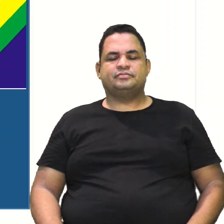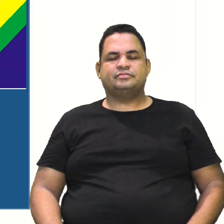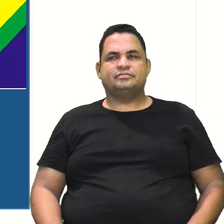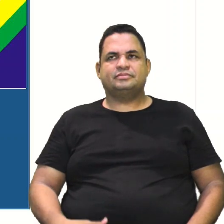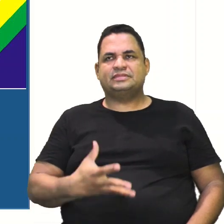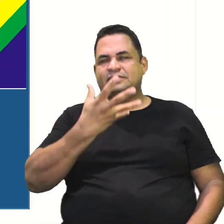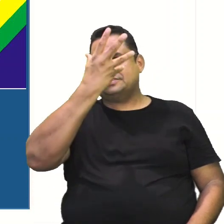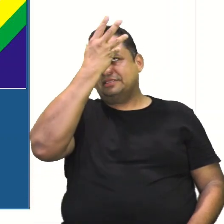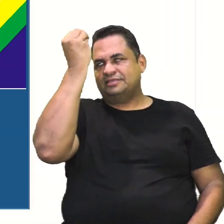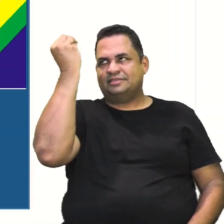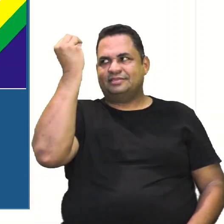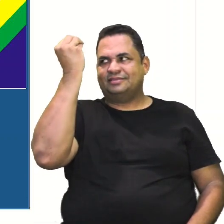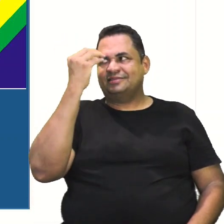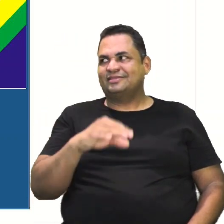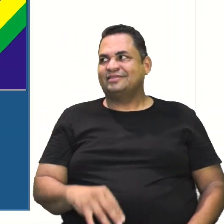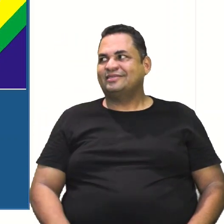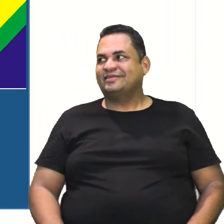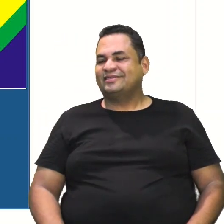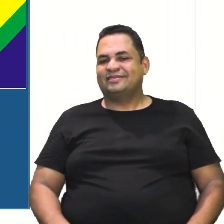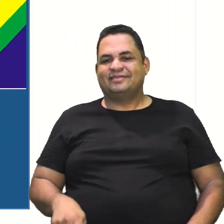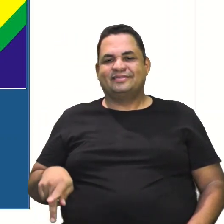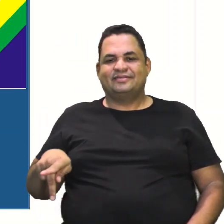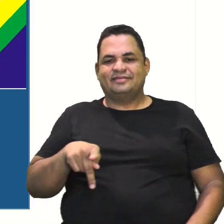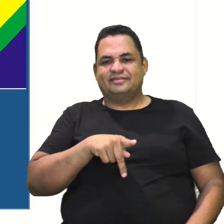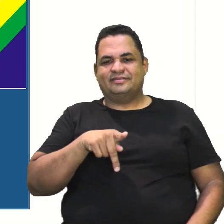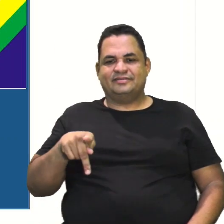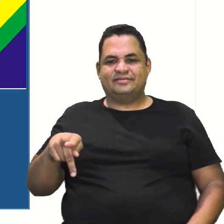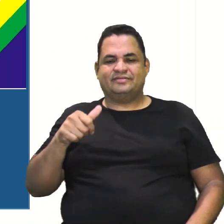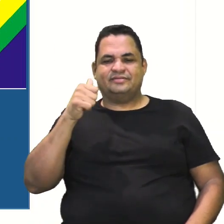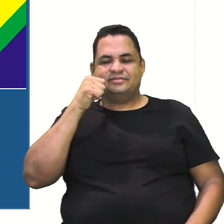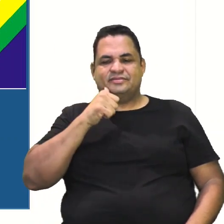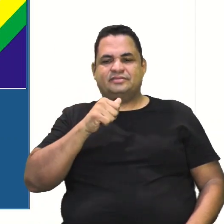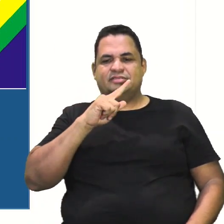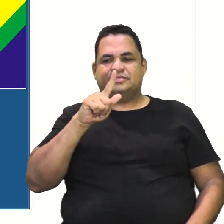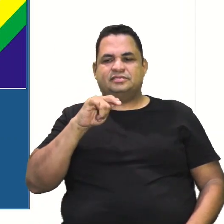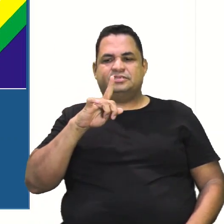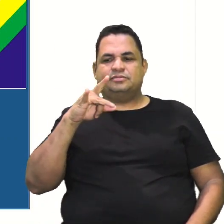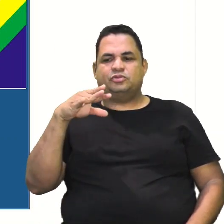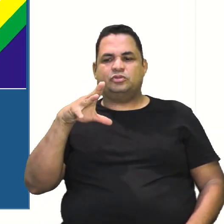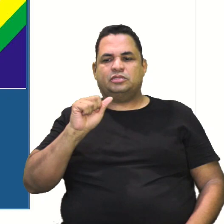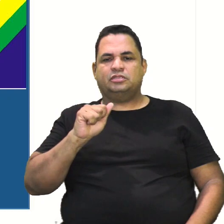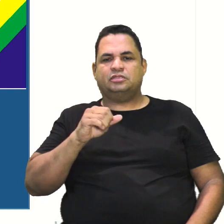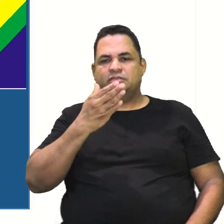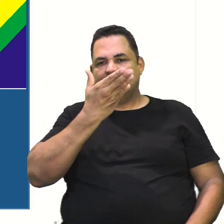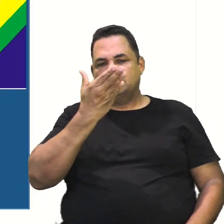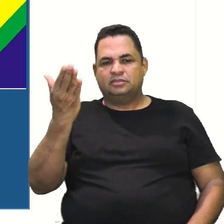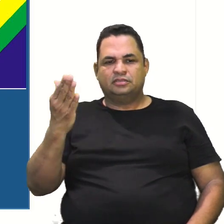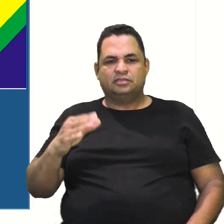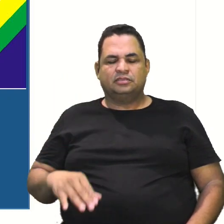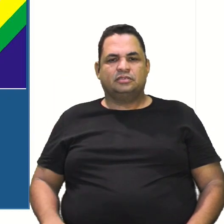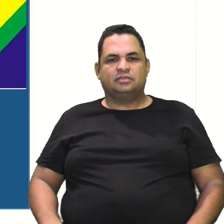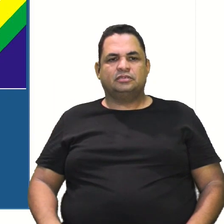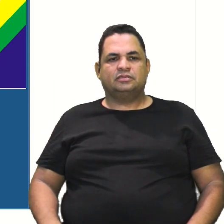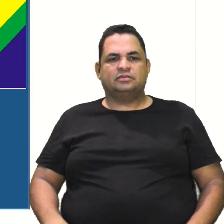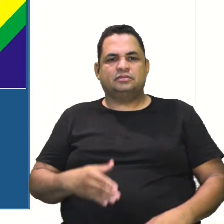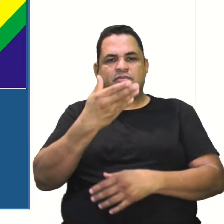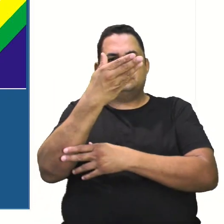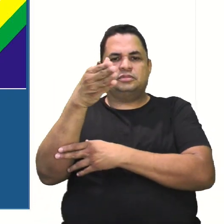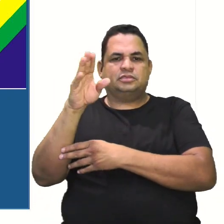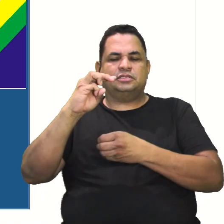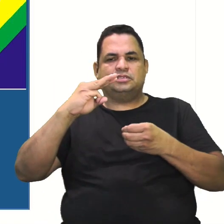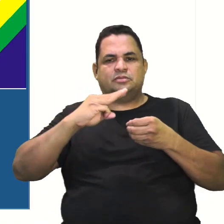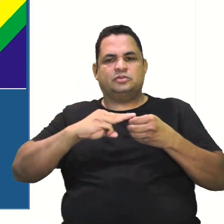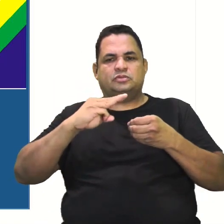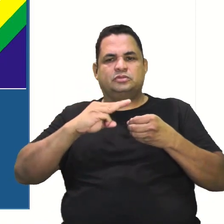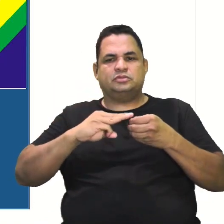Fugiu. Hong Kong. Eu vou lendo, tu vai lembrar. Professora Zílpora tá lá em Montenegro, né? Vamos lá. A bandeira do município de